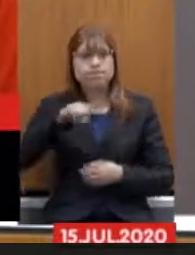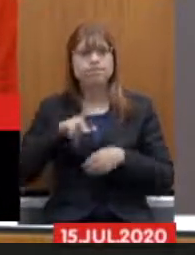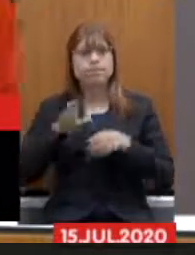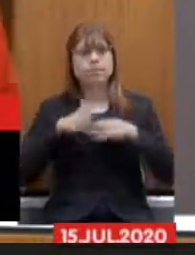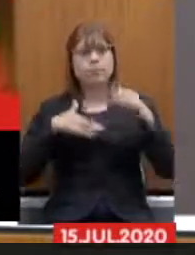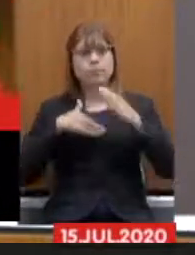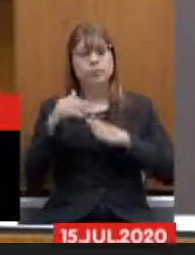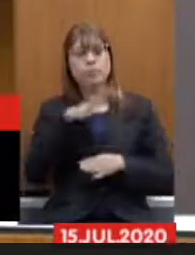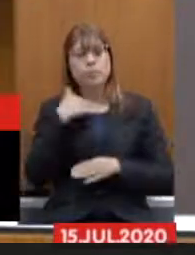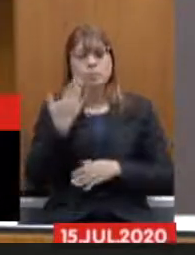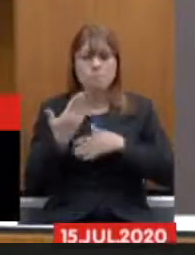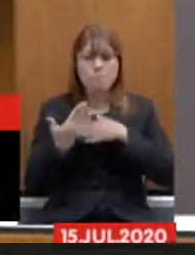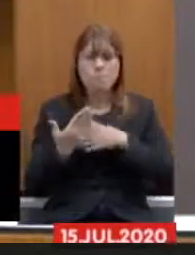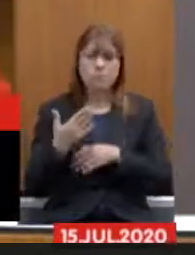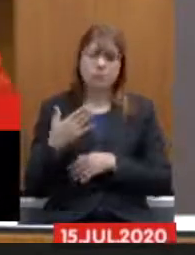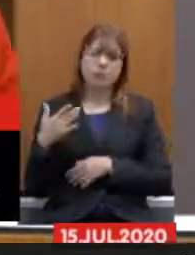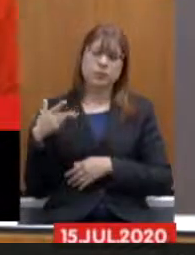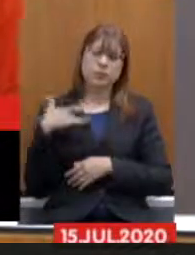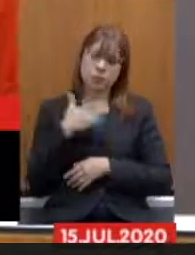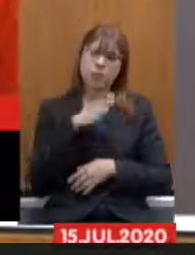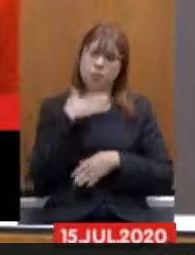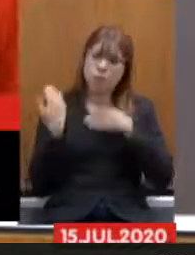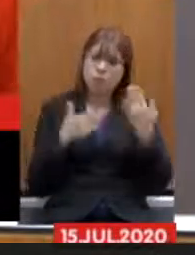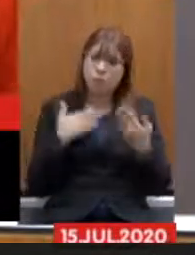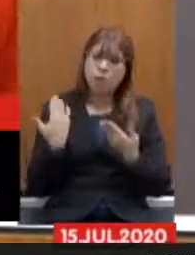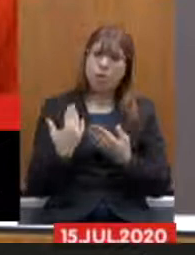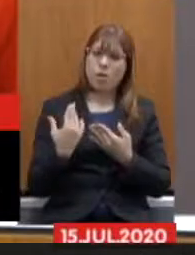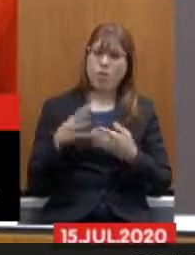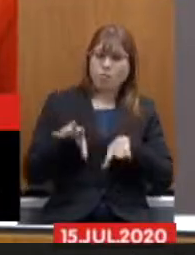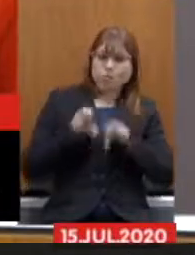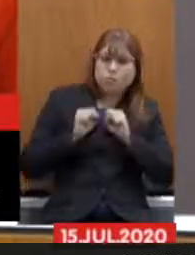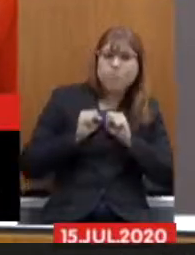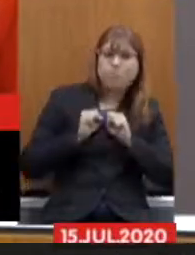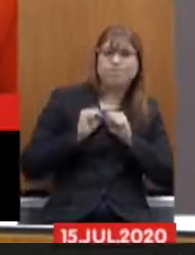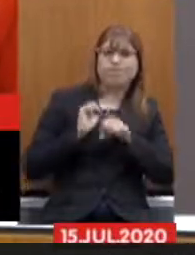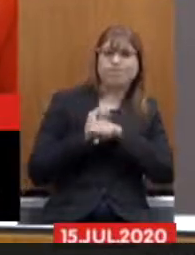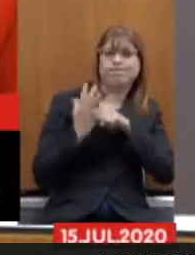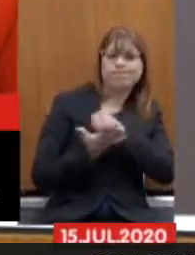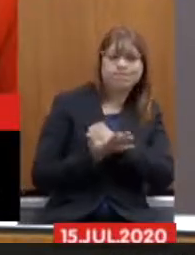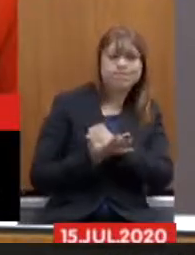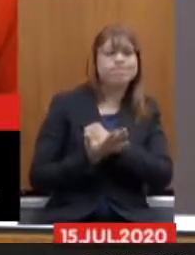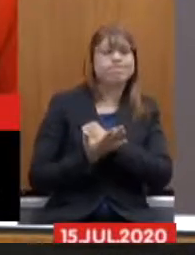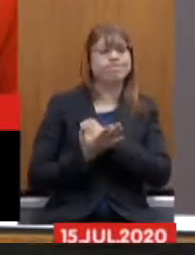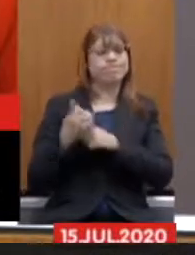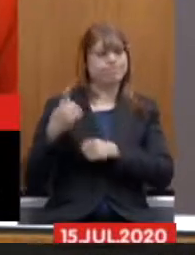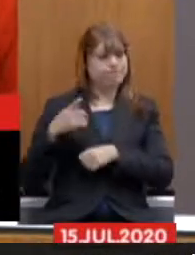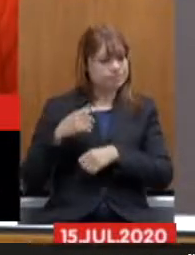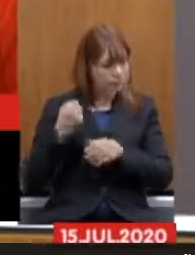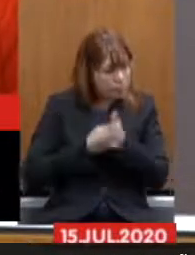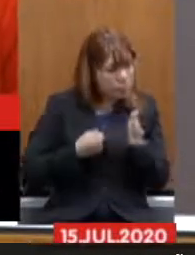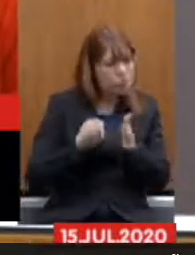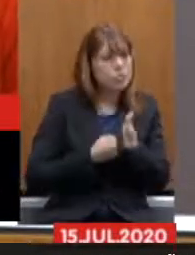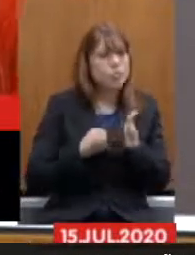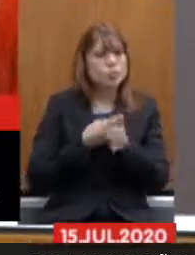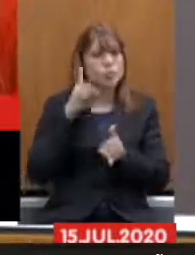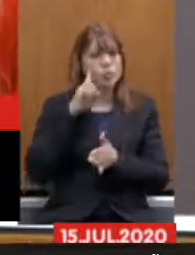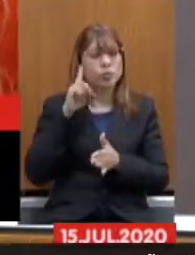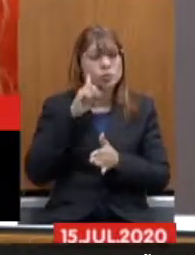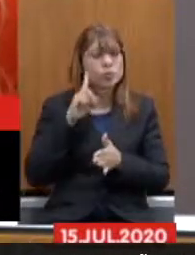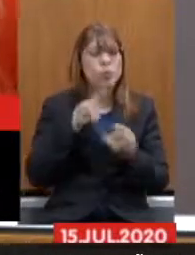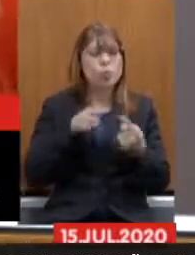estão morrendo estão sendo contaminados estão enfrentando essa pandemia e eles